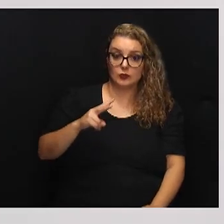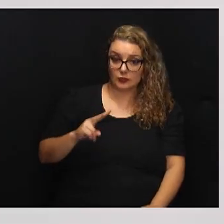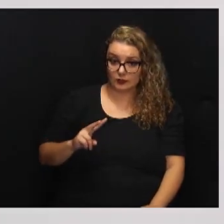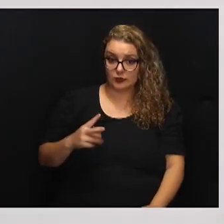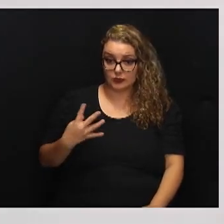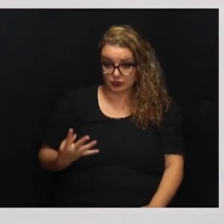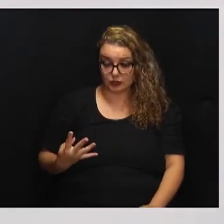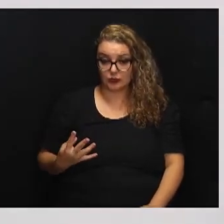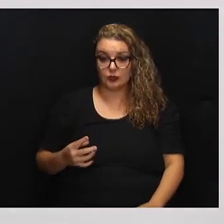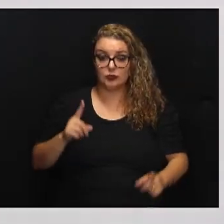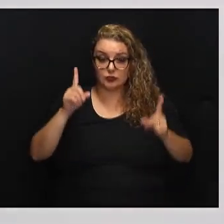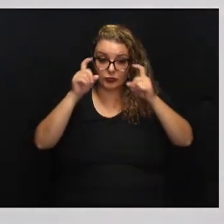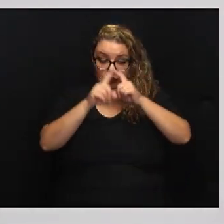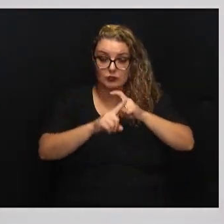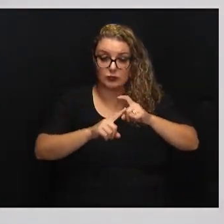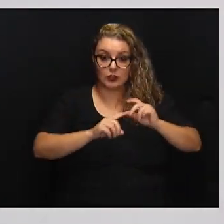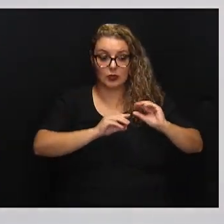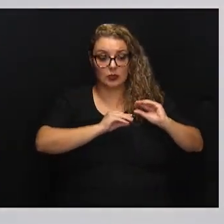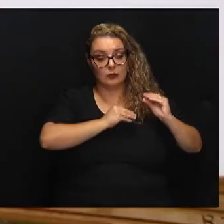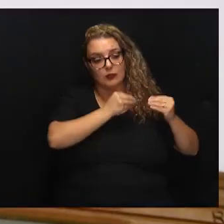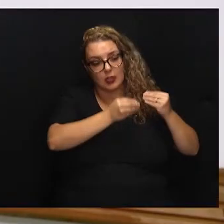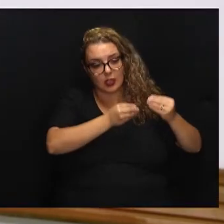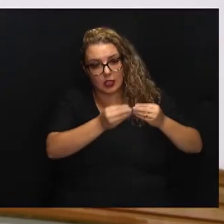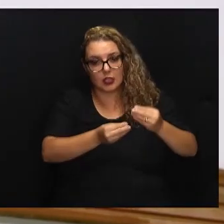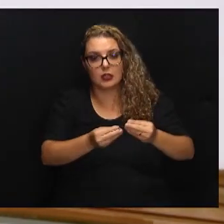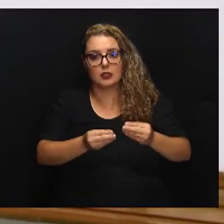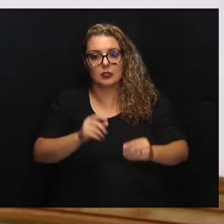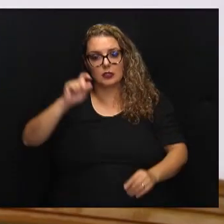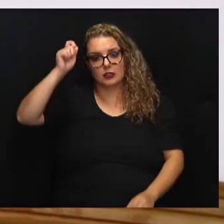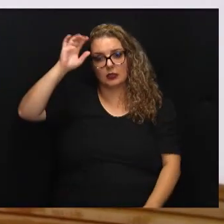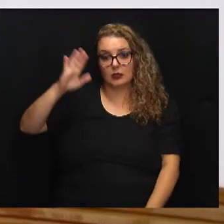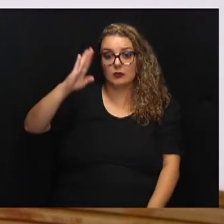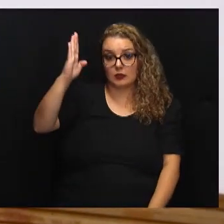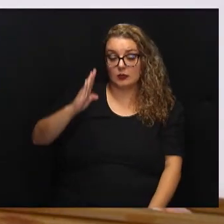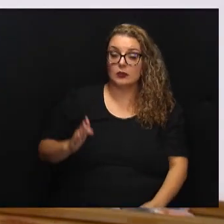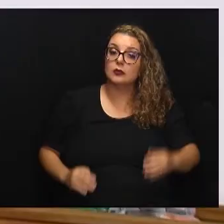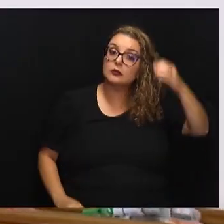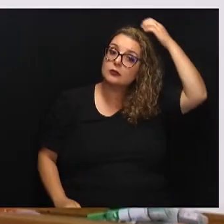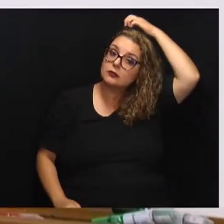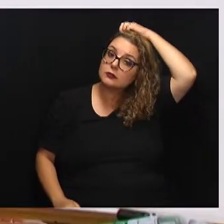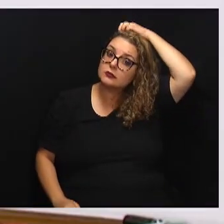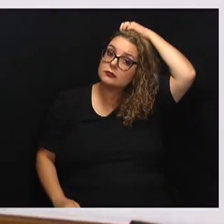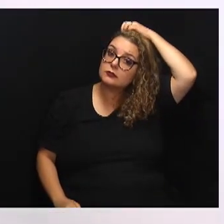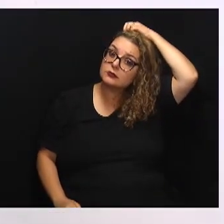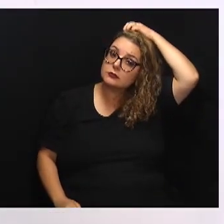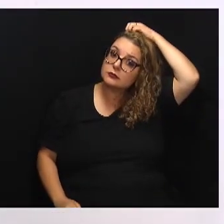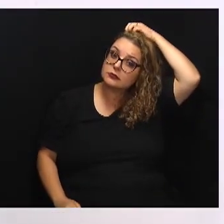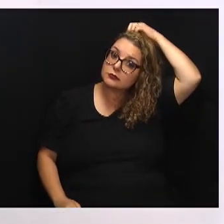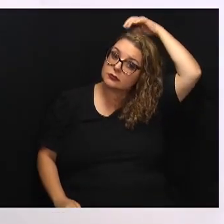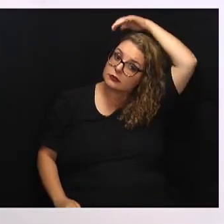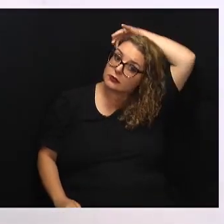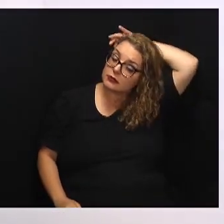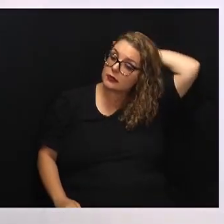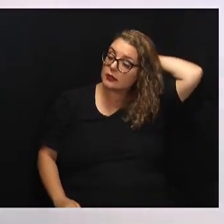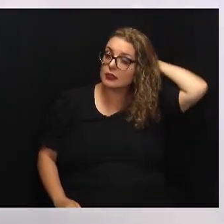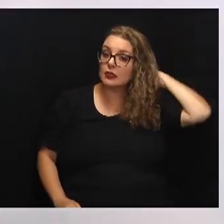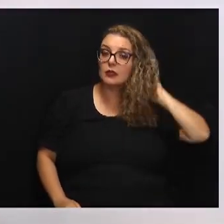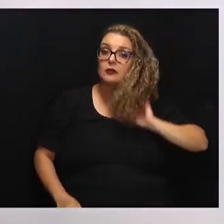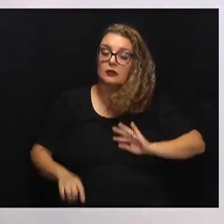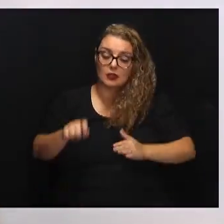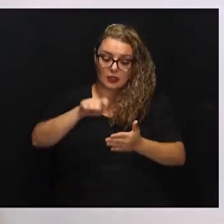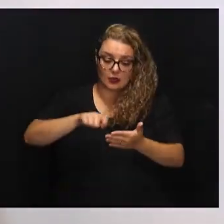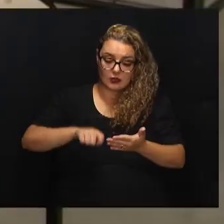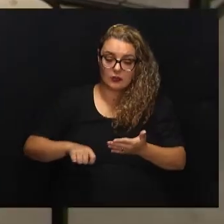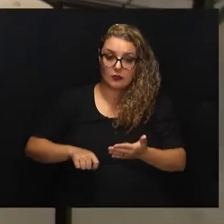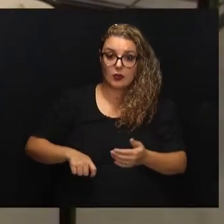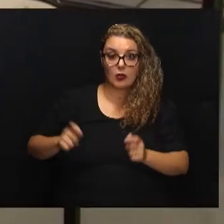a valorização da herança africana no Brasil. A correção é feita por competências, ou seja,